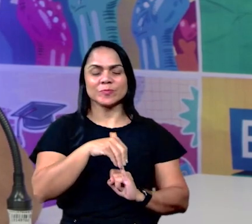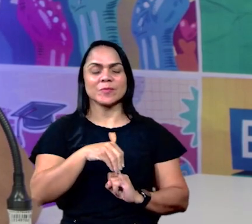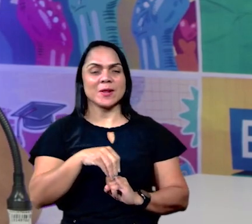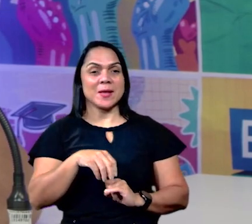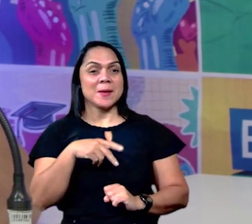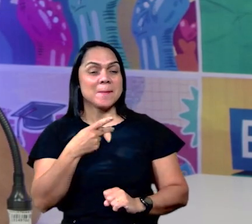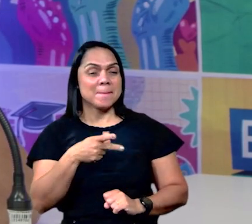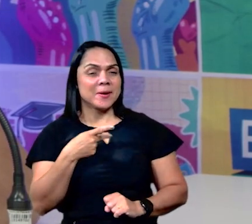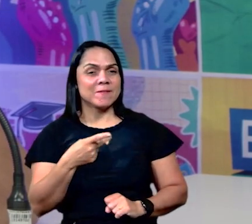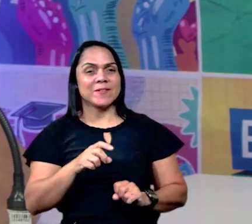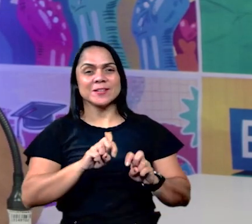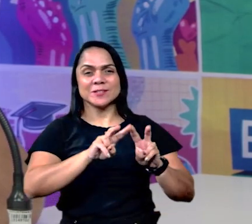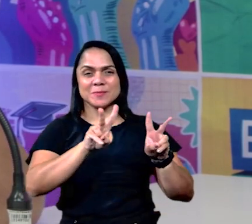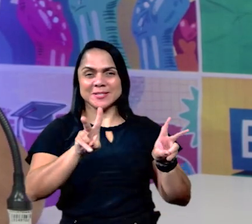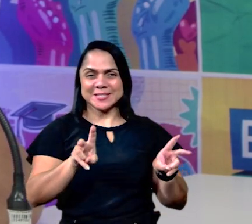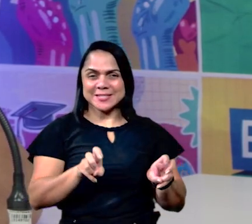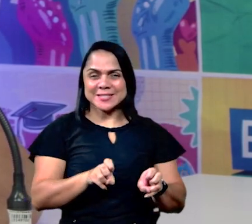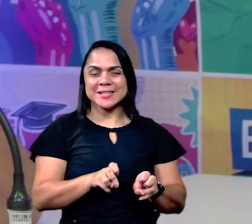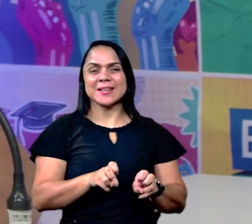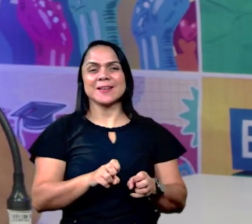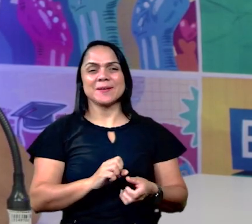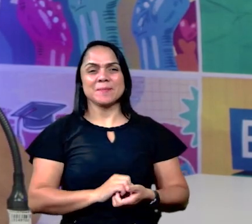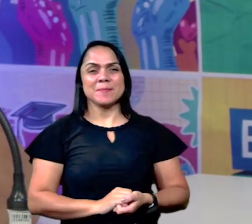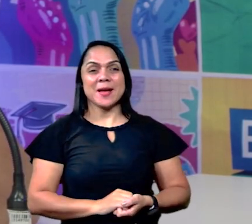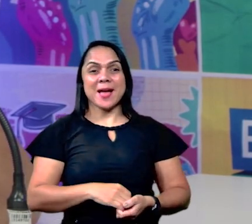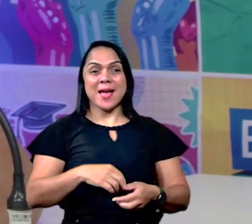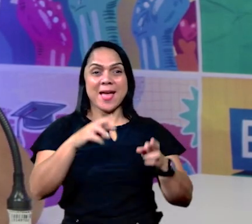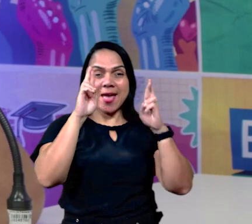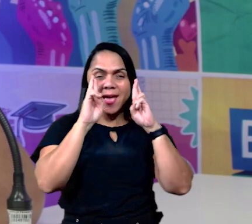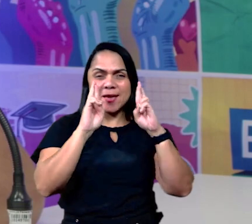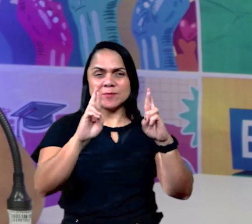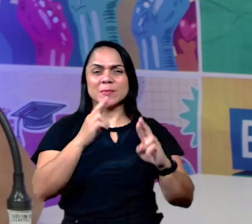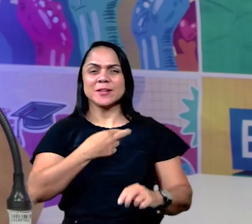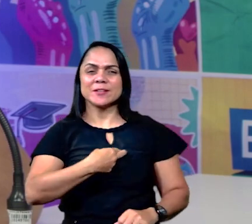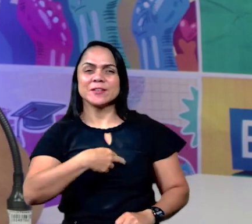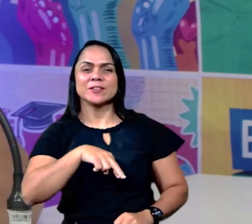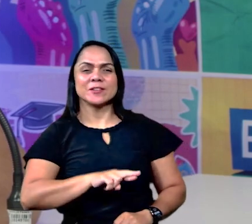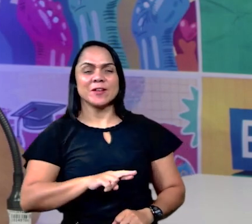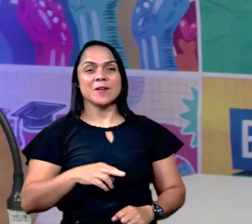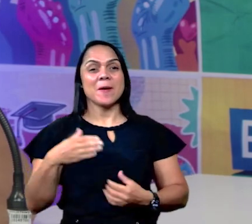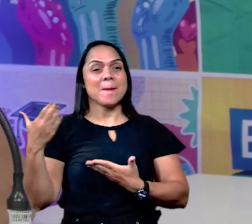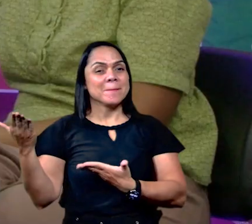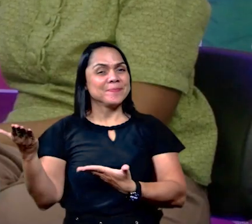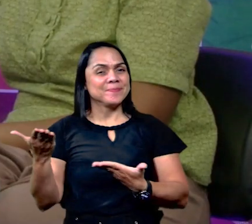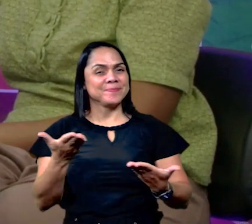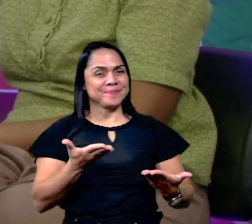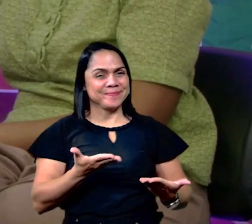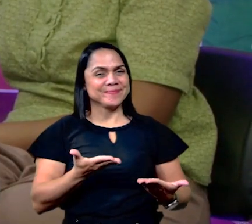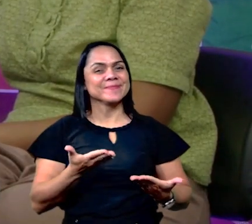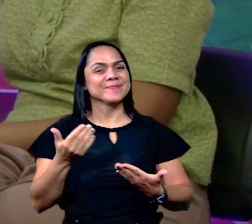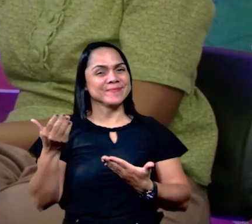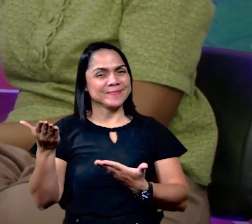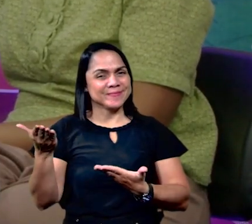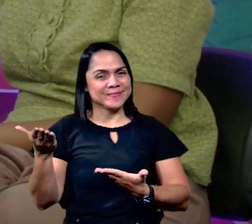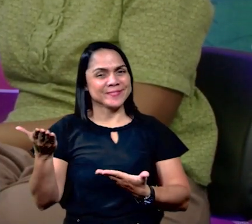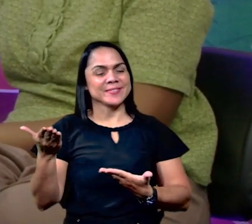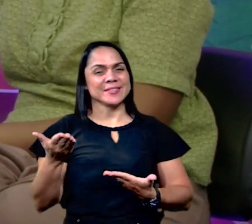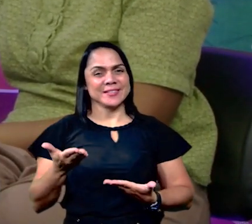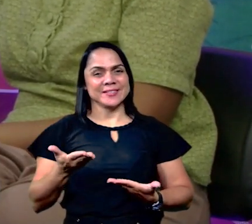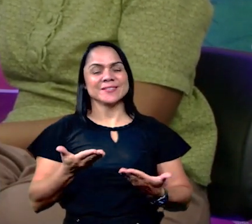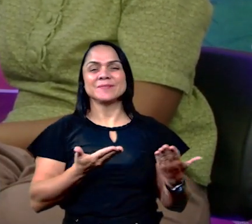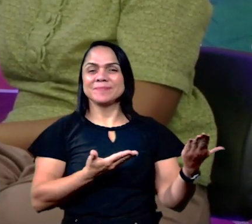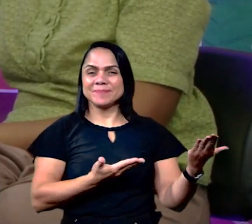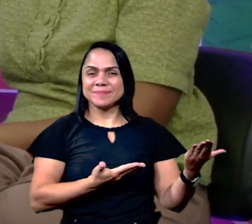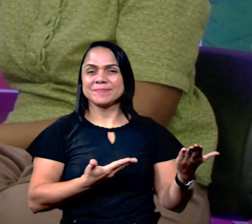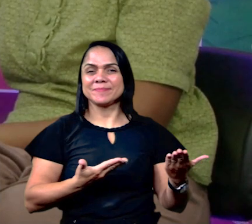falar sobre esse assunto, né, sobre respeito e religião, a minha convidada é a Tatiane Duarte. Ela